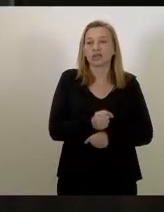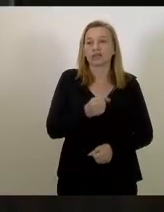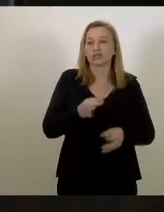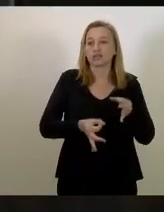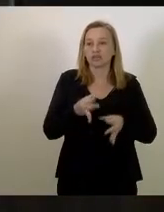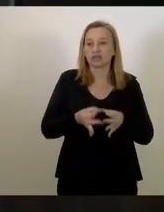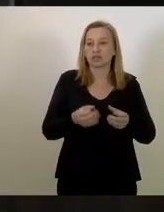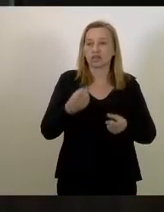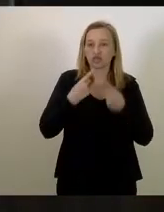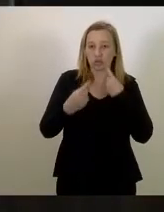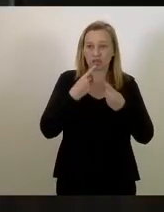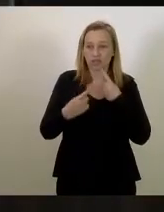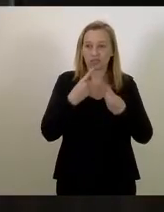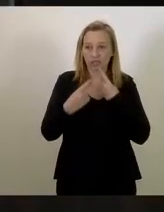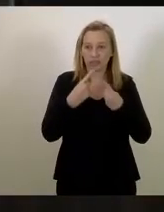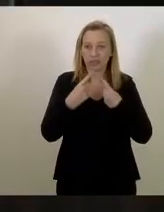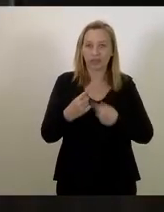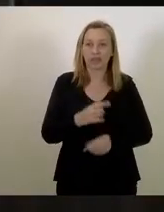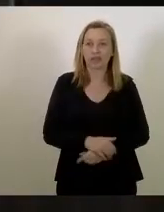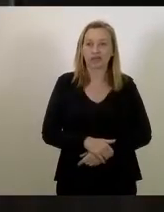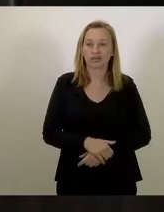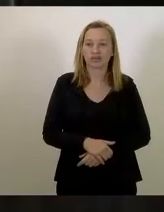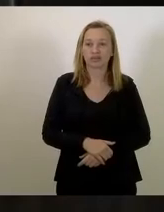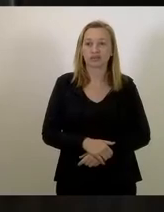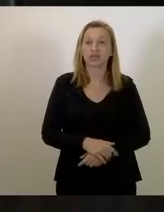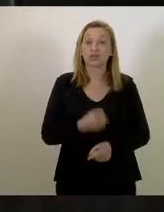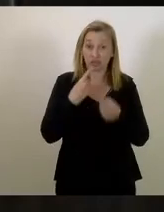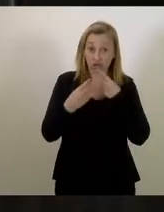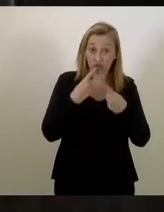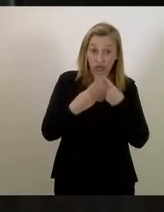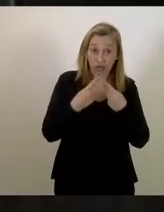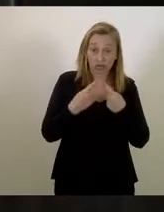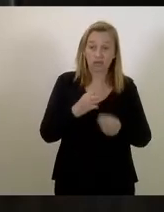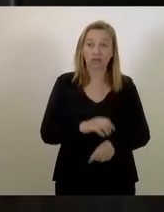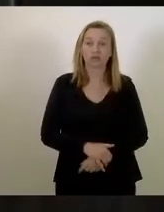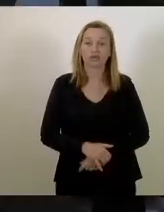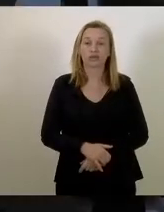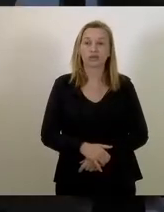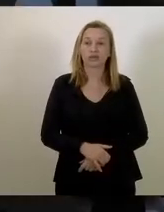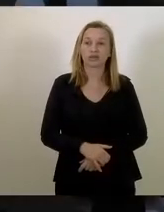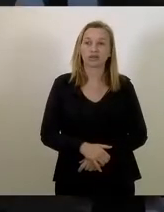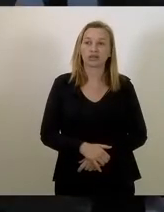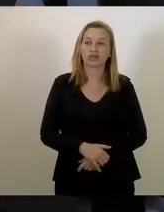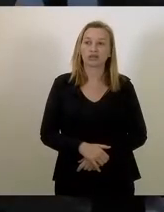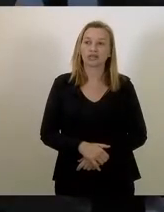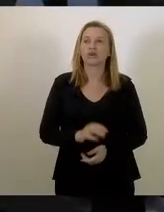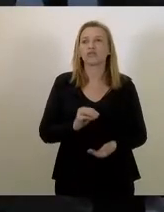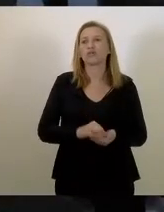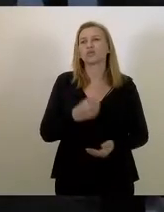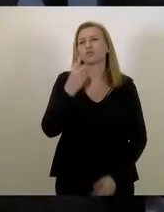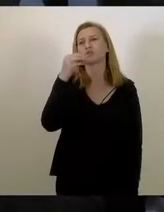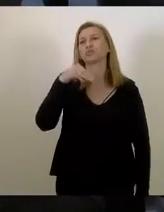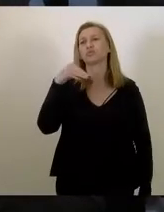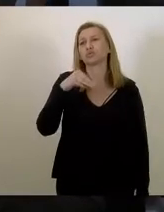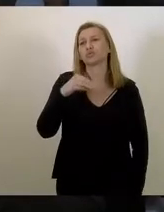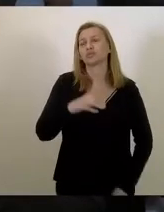em discussão Vossa Excelência vai discutir? Só falta um minuto